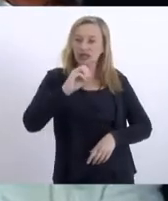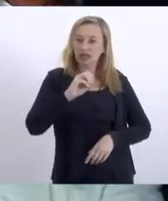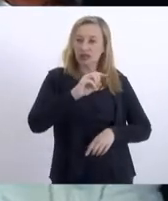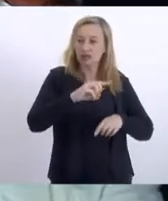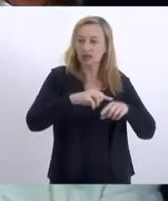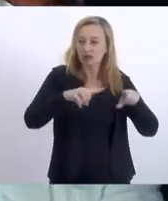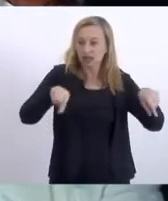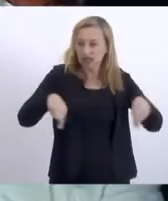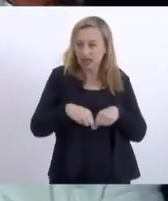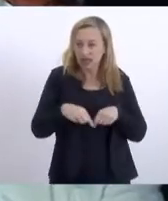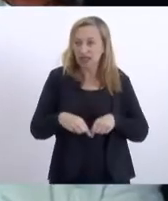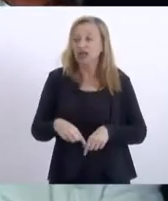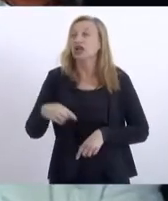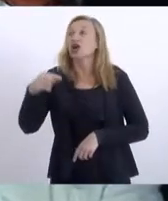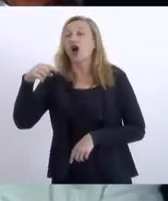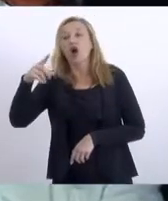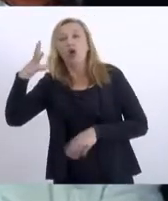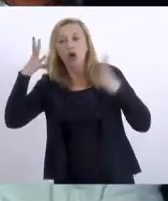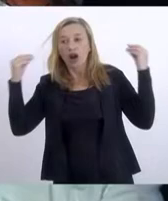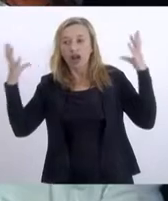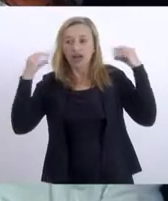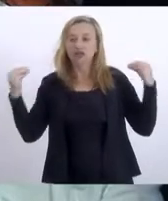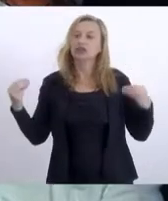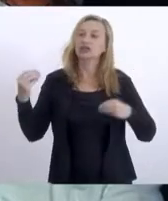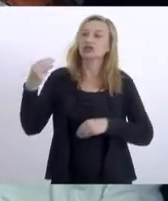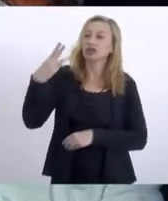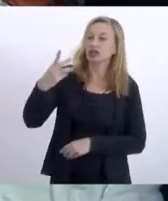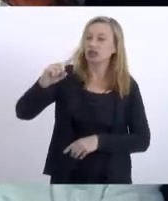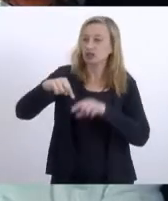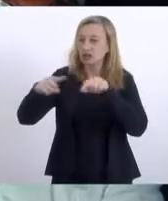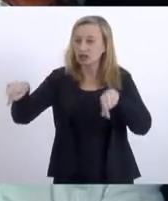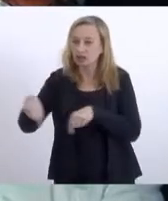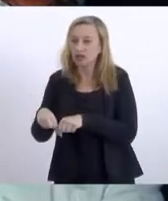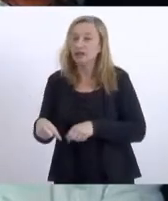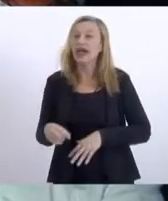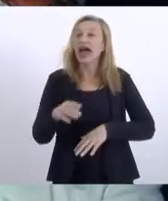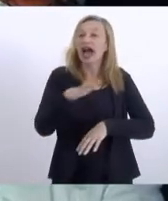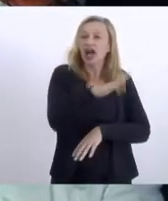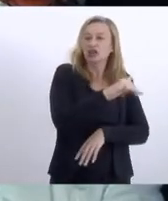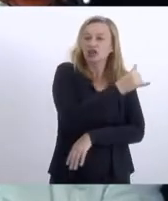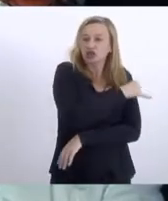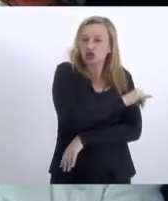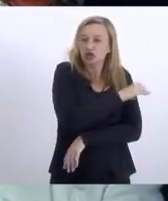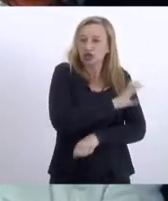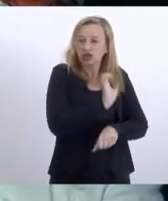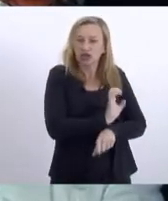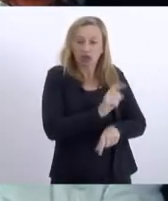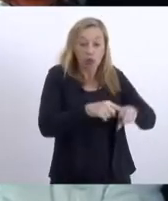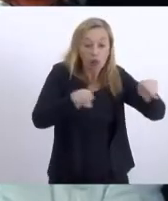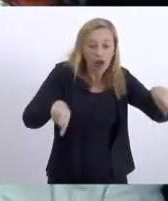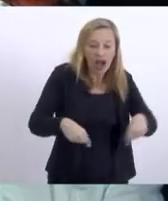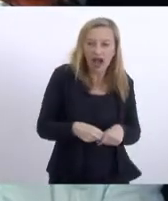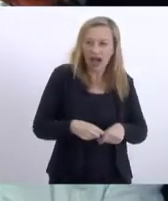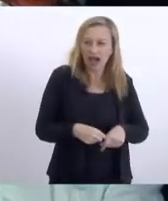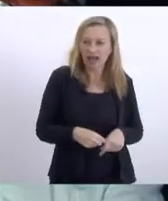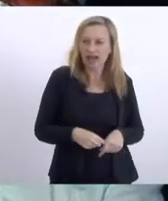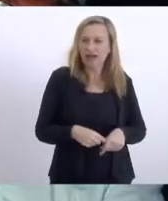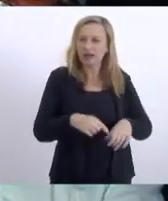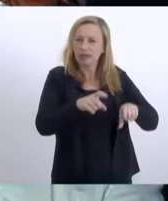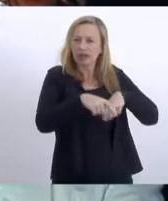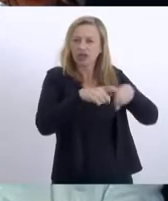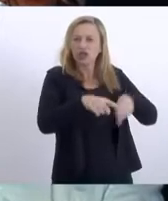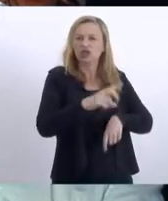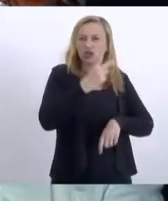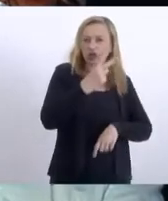hectares. O Estado do Rio de Janeiro tem uma área rural, uma área disponível para a agricultura, de 2 milhões e 100